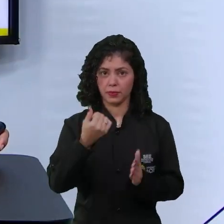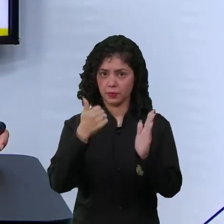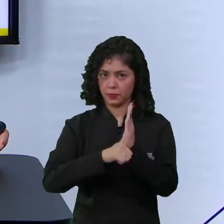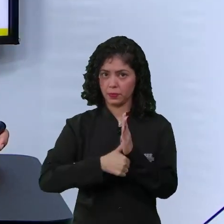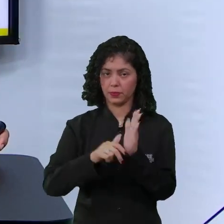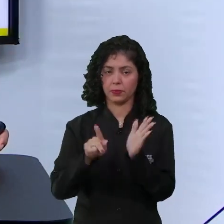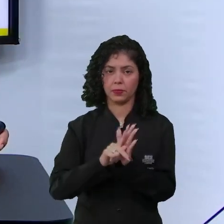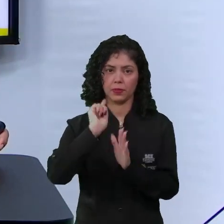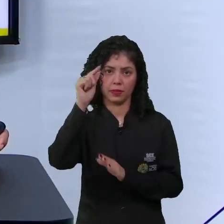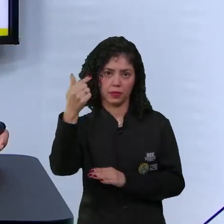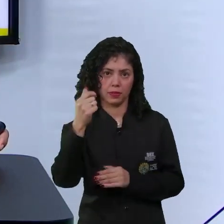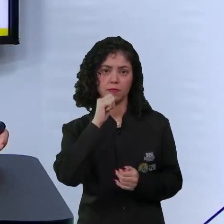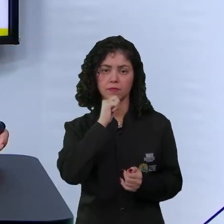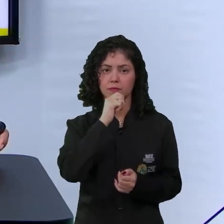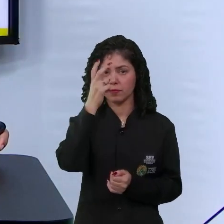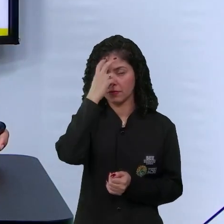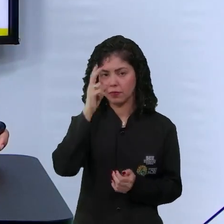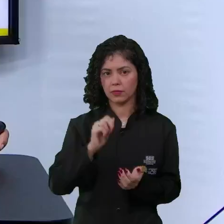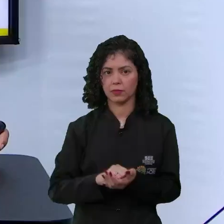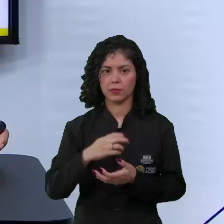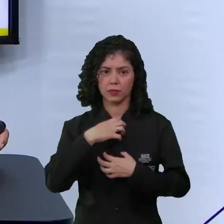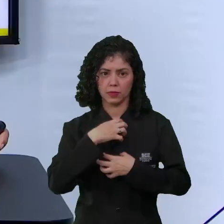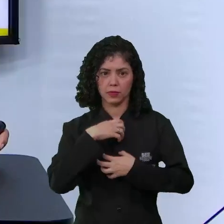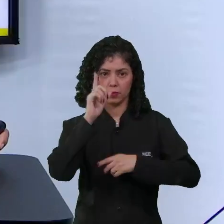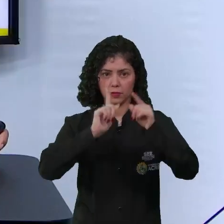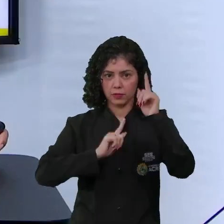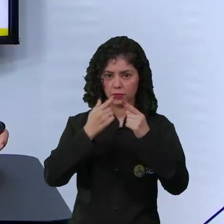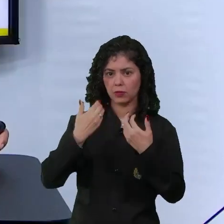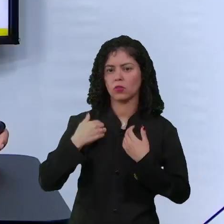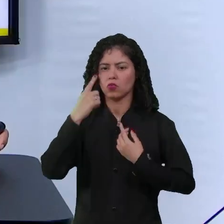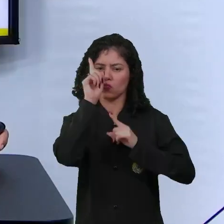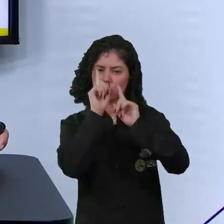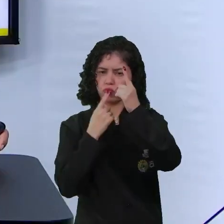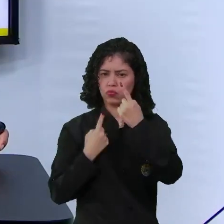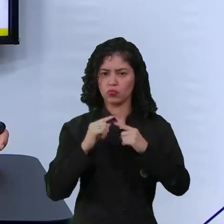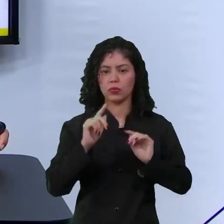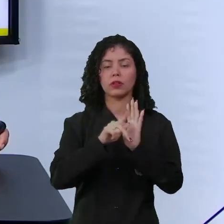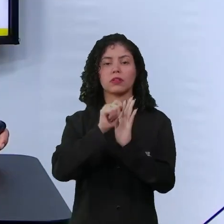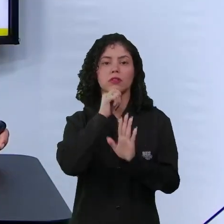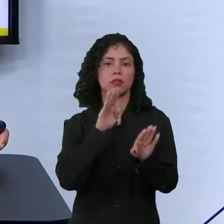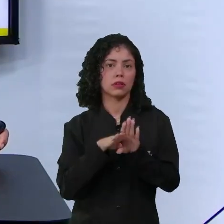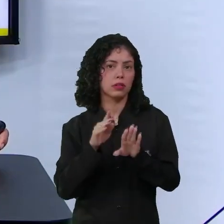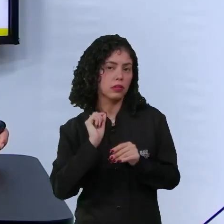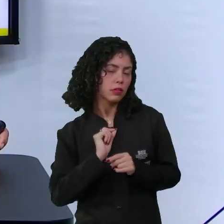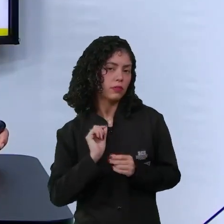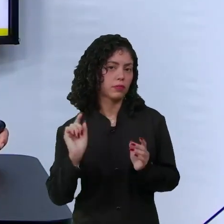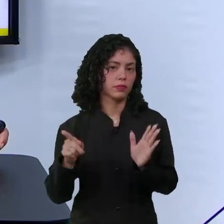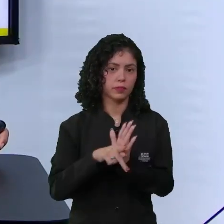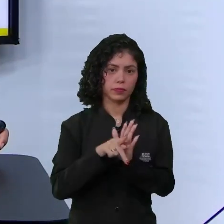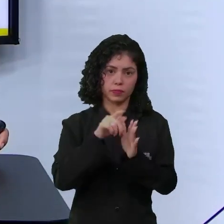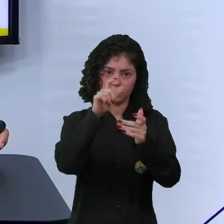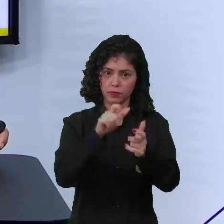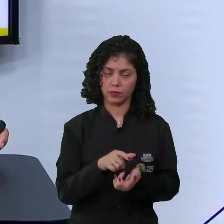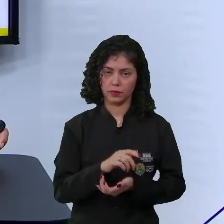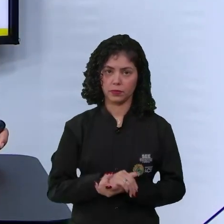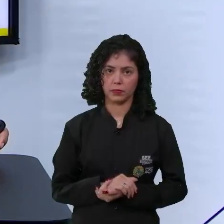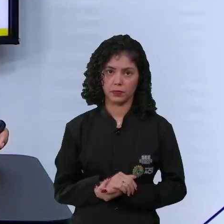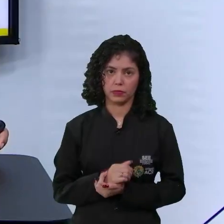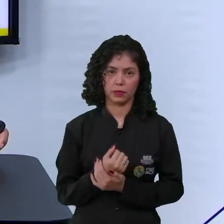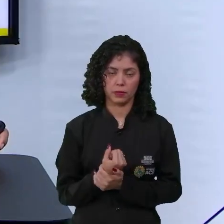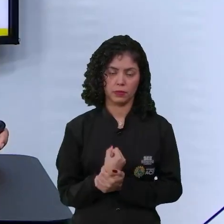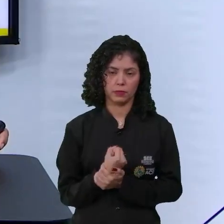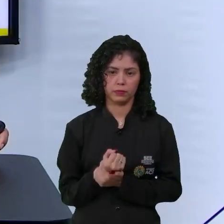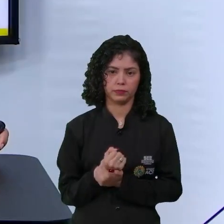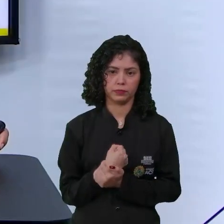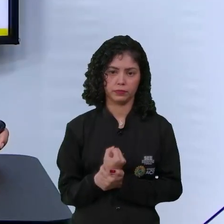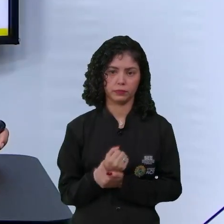identidade daquela dança, da compreensão daquele gestual, e aquilo já vai te enquadrar em um pertencimento. Você já